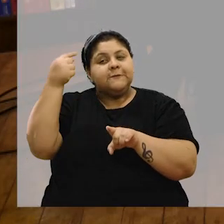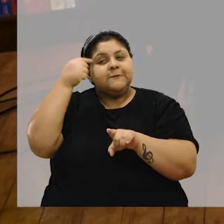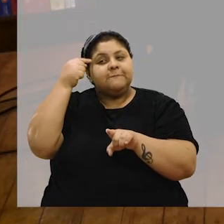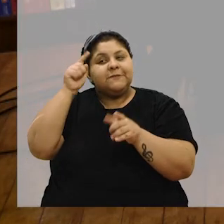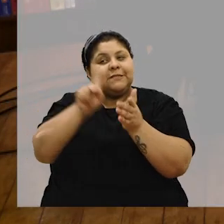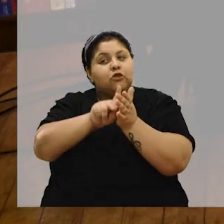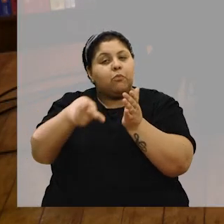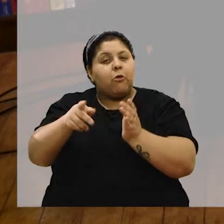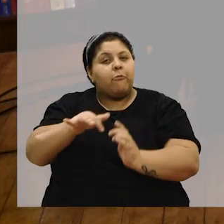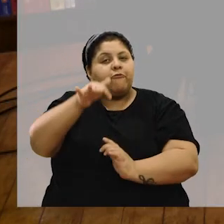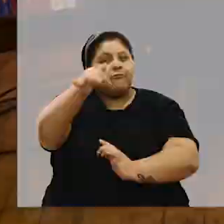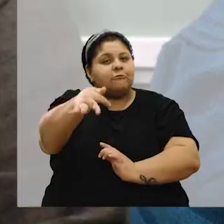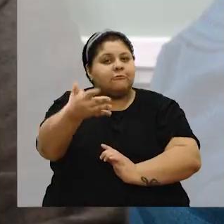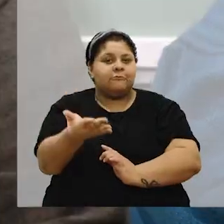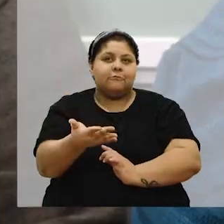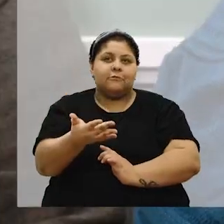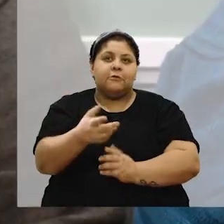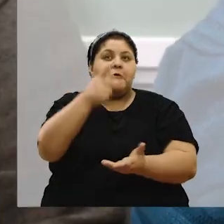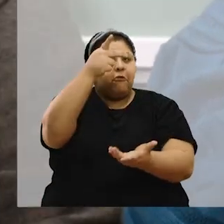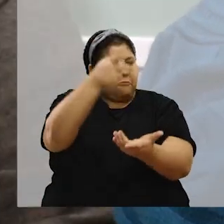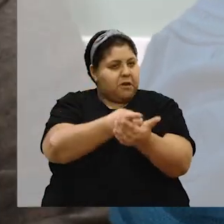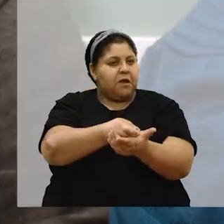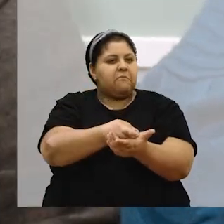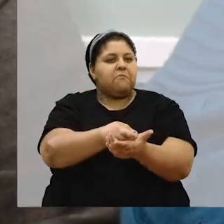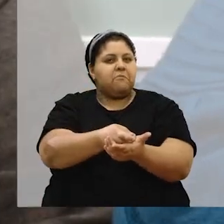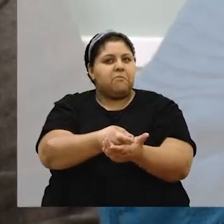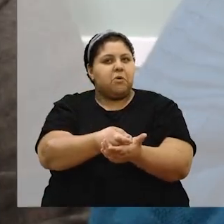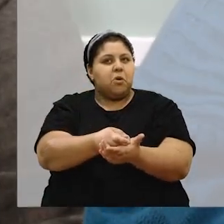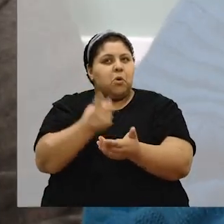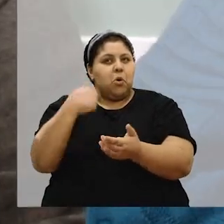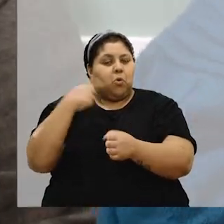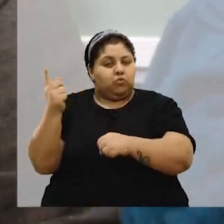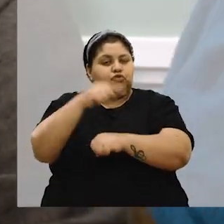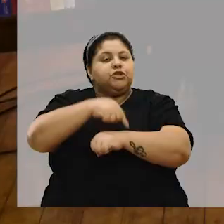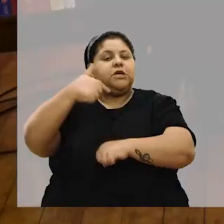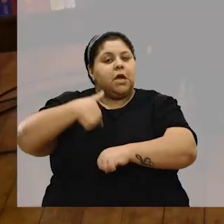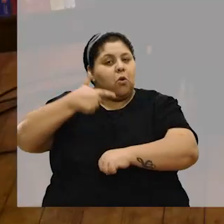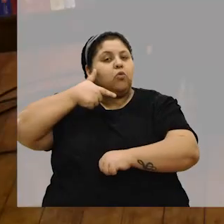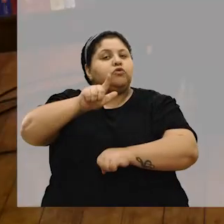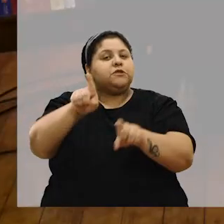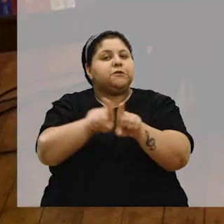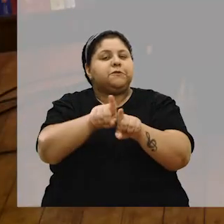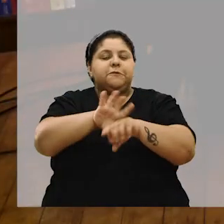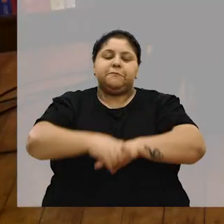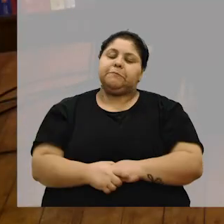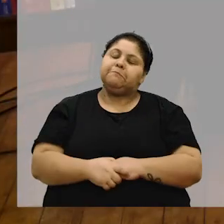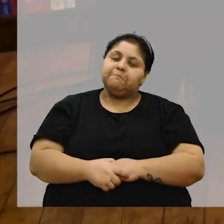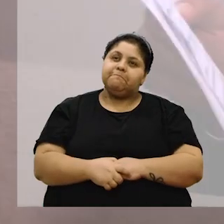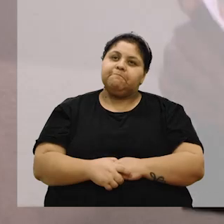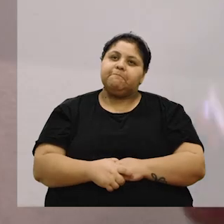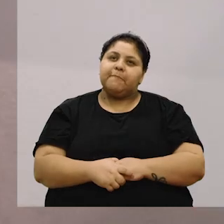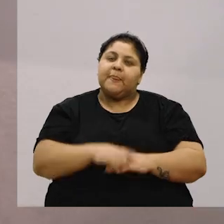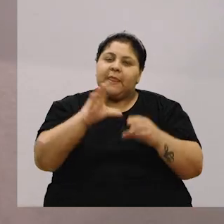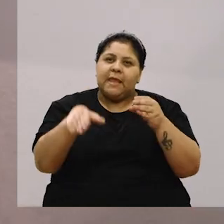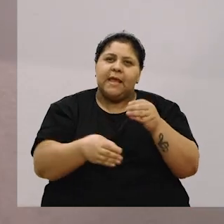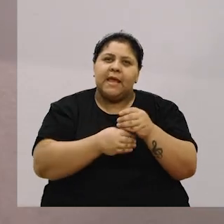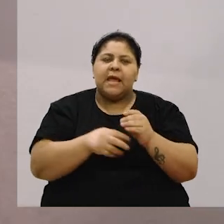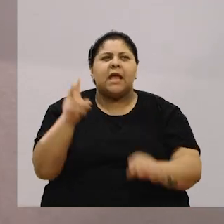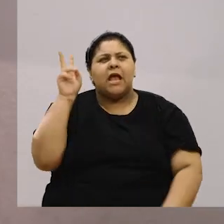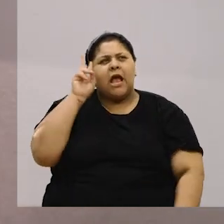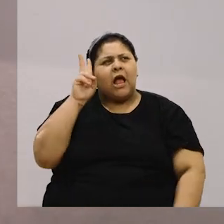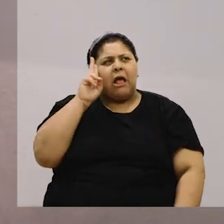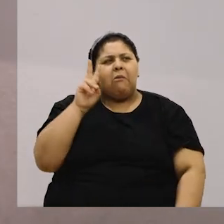também projetar o nosso próprio futuro, né? Eu sonho com o meu Jabuti, um dia eu chego lá. E da parte de vocês, eu lembro,